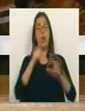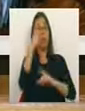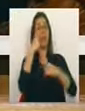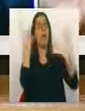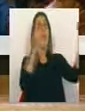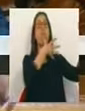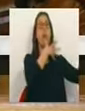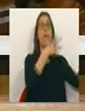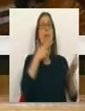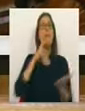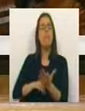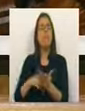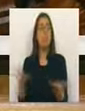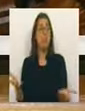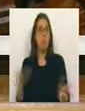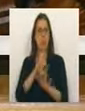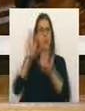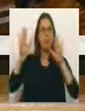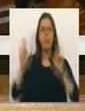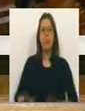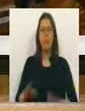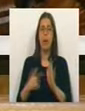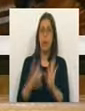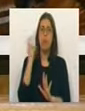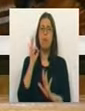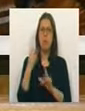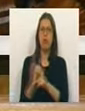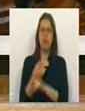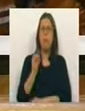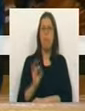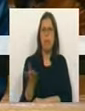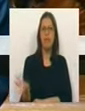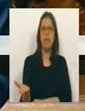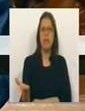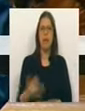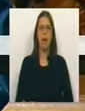social, mas deixa um país totalmente parado e necessitado destas estruturas.